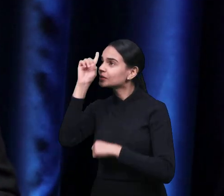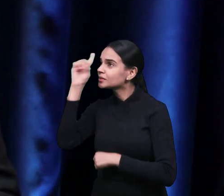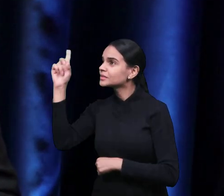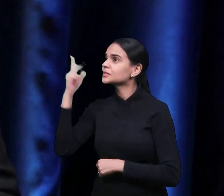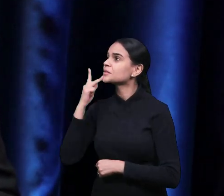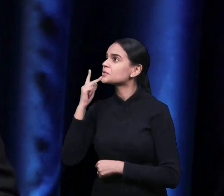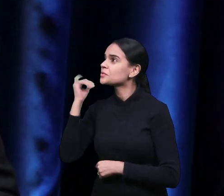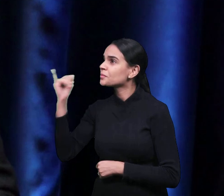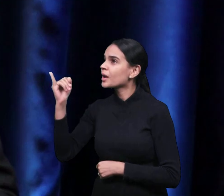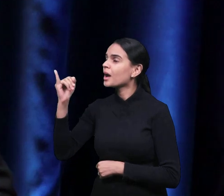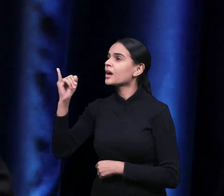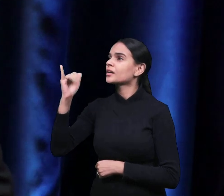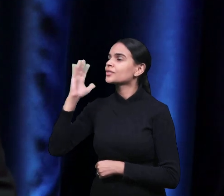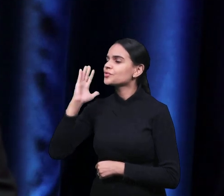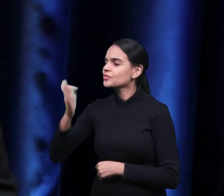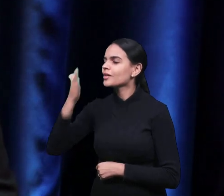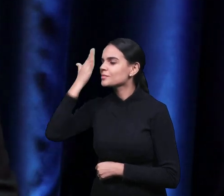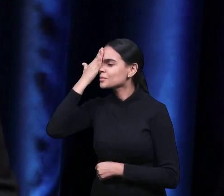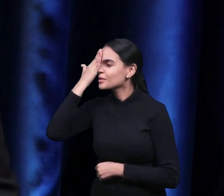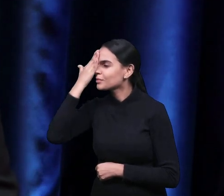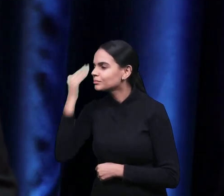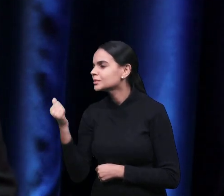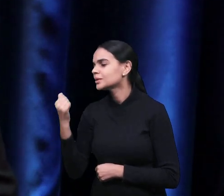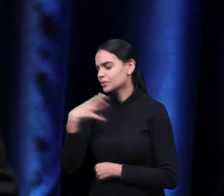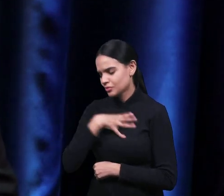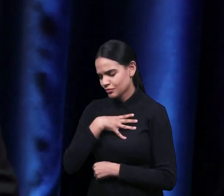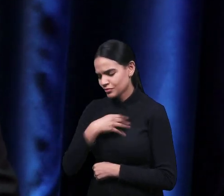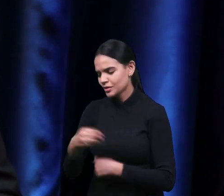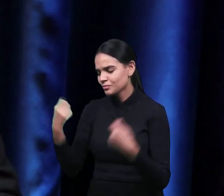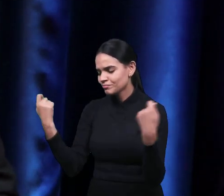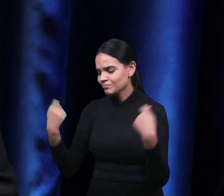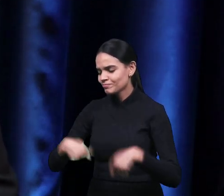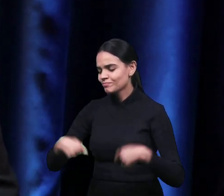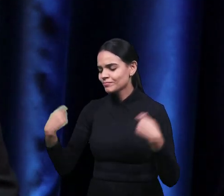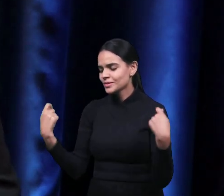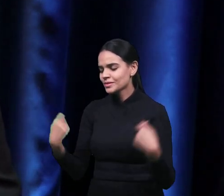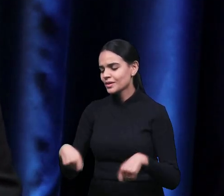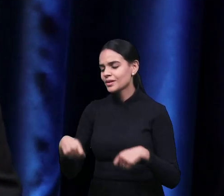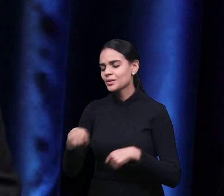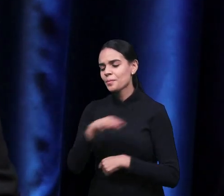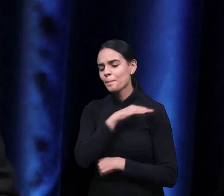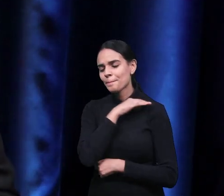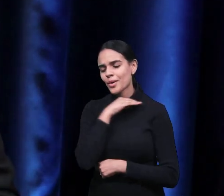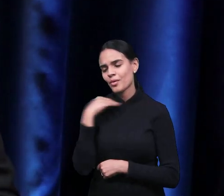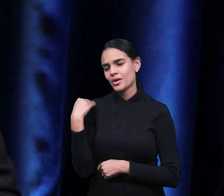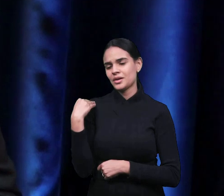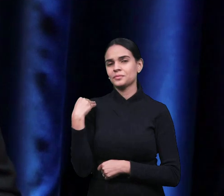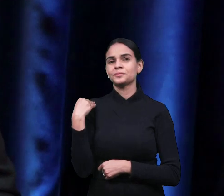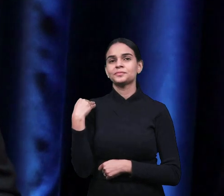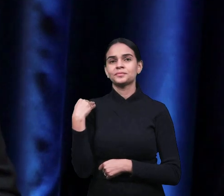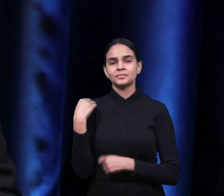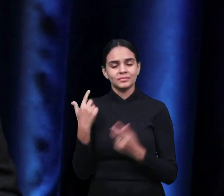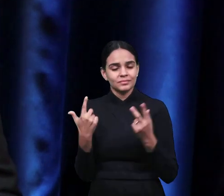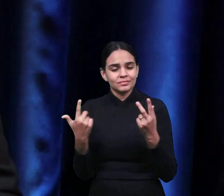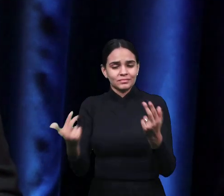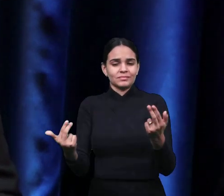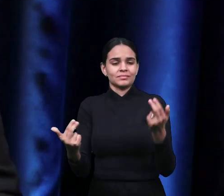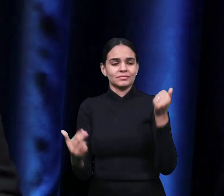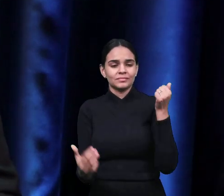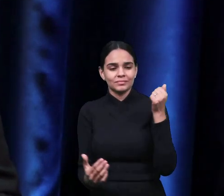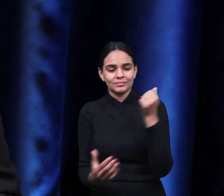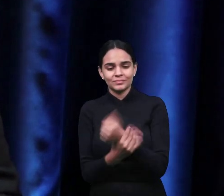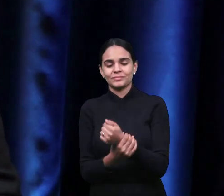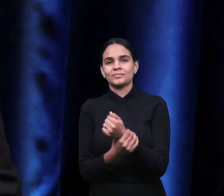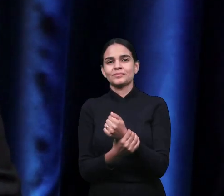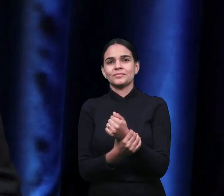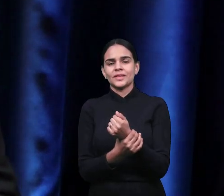já vislumbrava este sacrifício. O sacrifício de Jesus. Glória a Deus. Assim como Abraão estava, vamos dizer